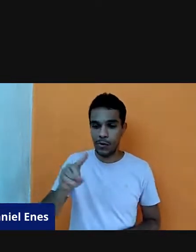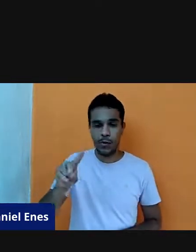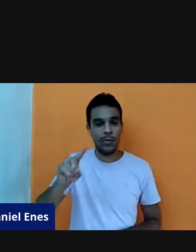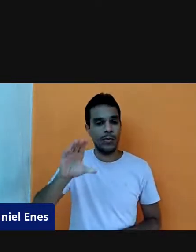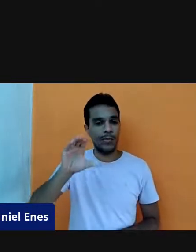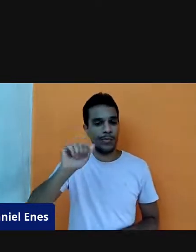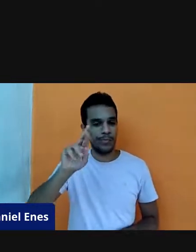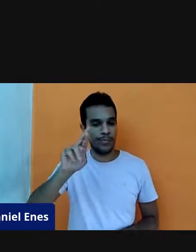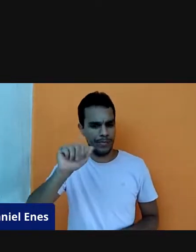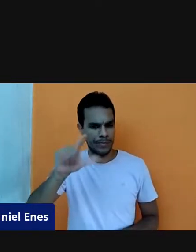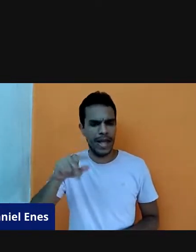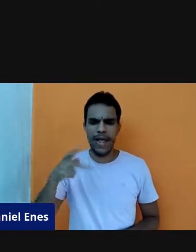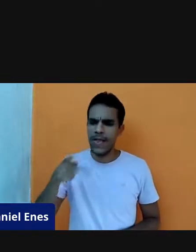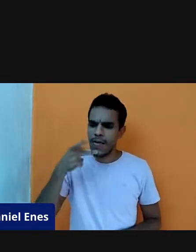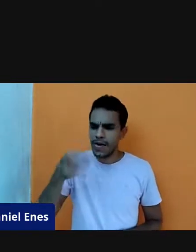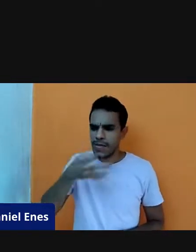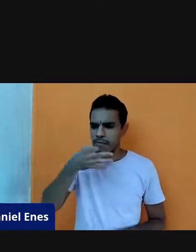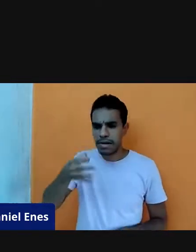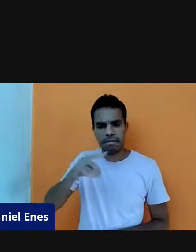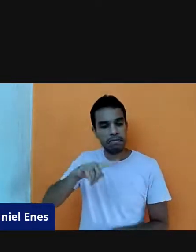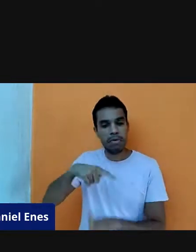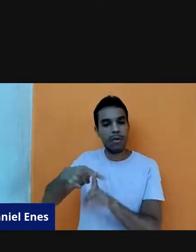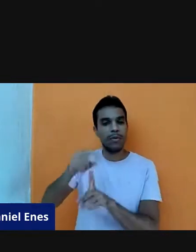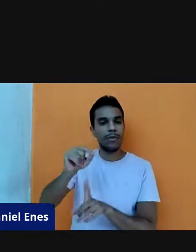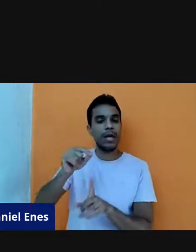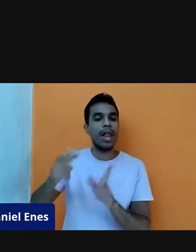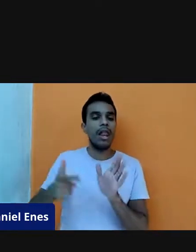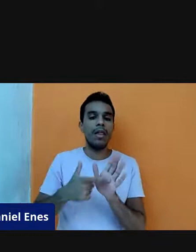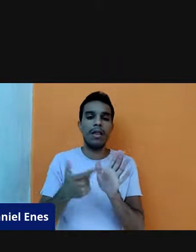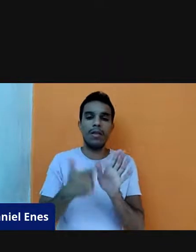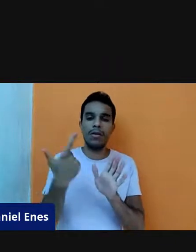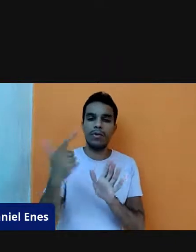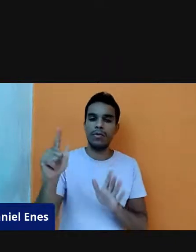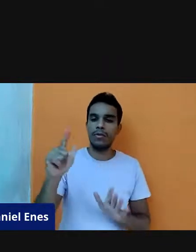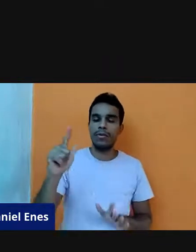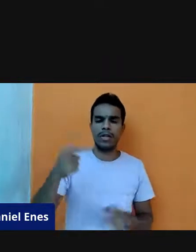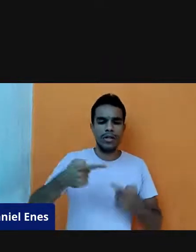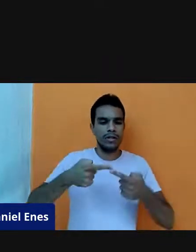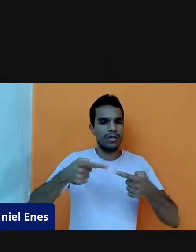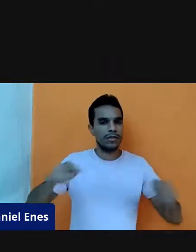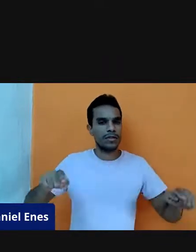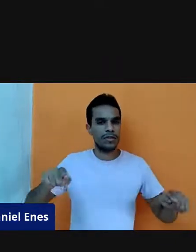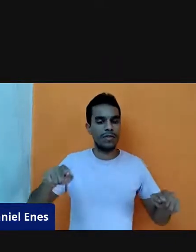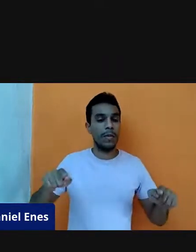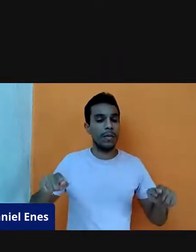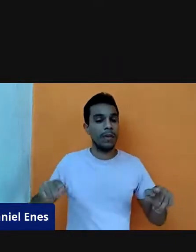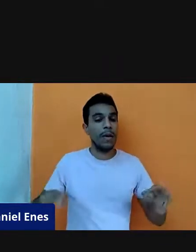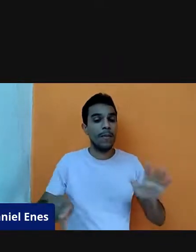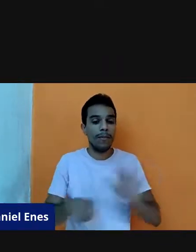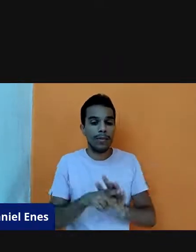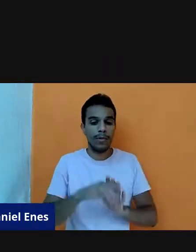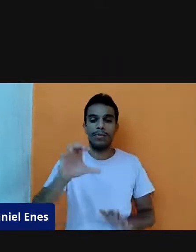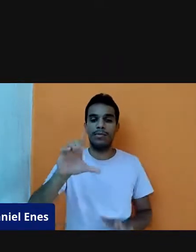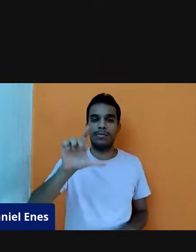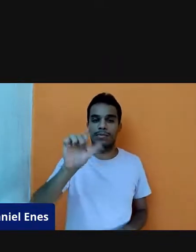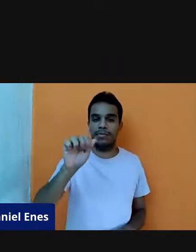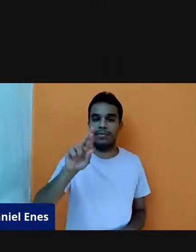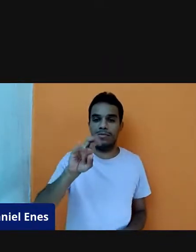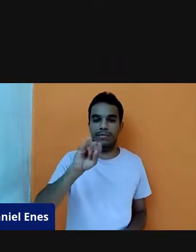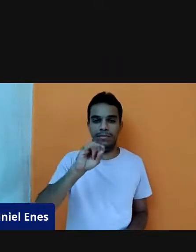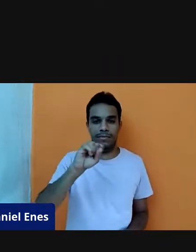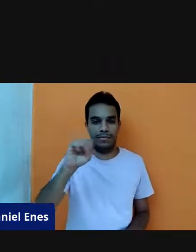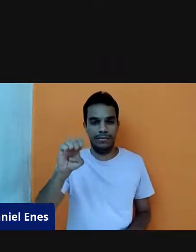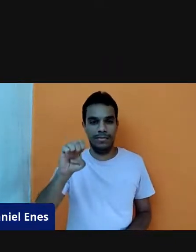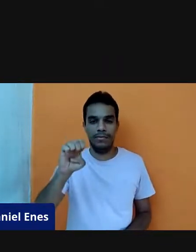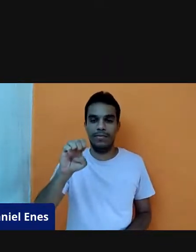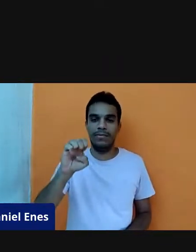uma crítica muito positiva ao livro inaugural de Clarice Lispector, que é Perto do Coração